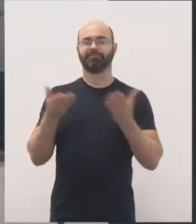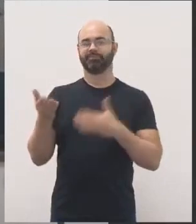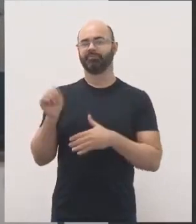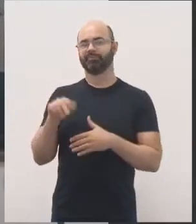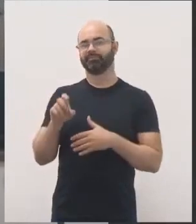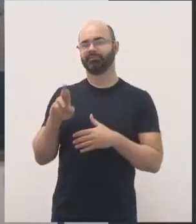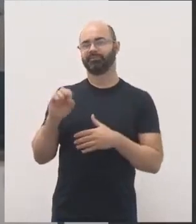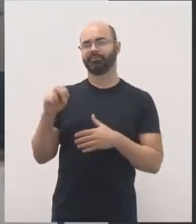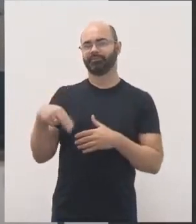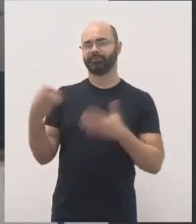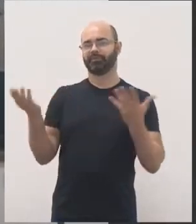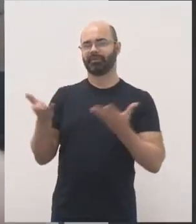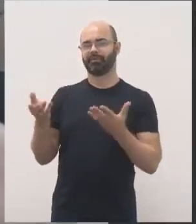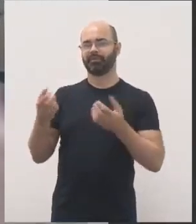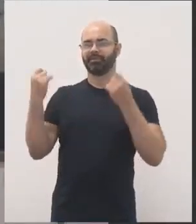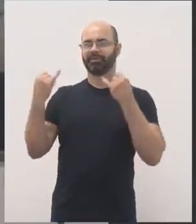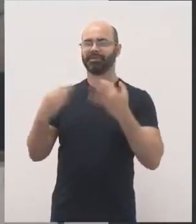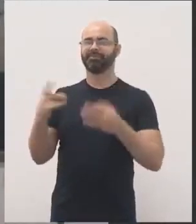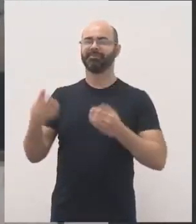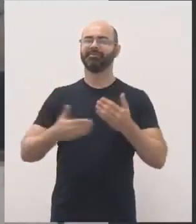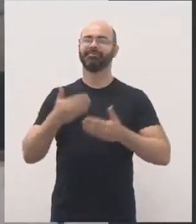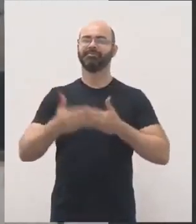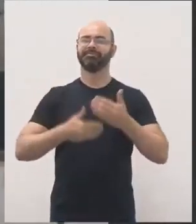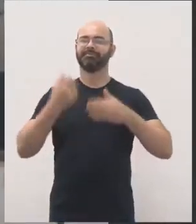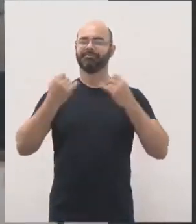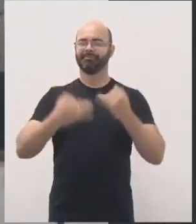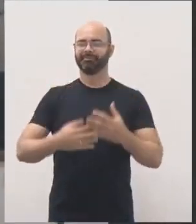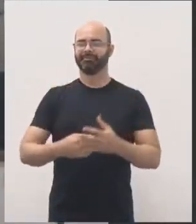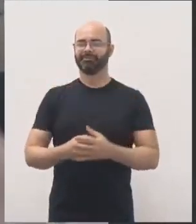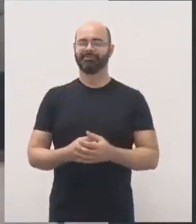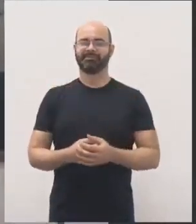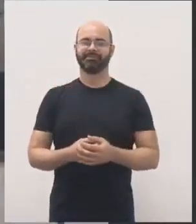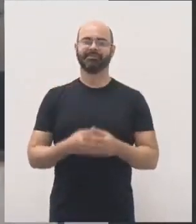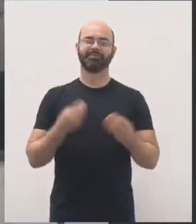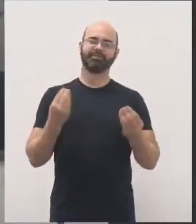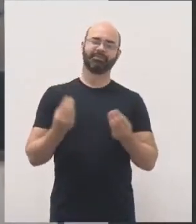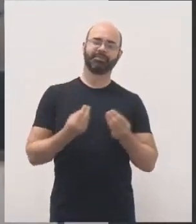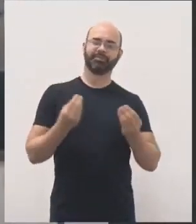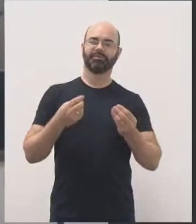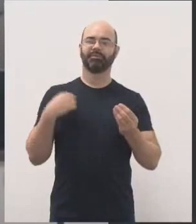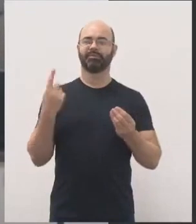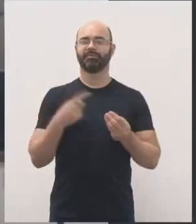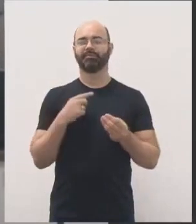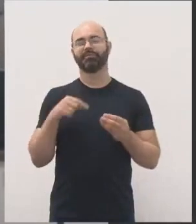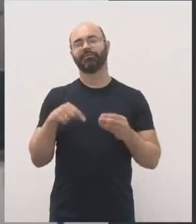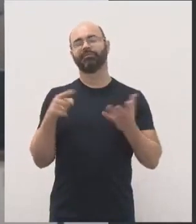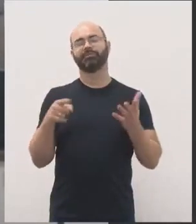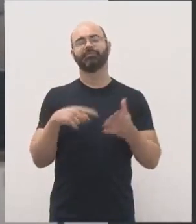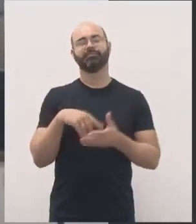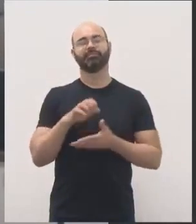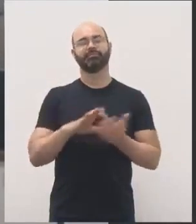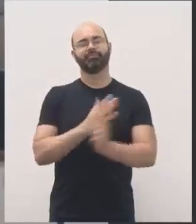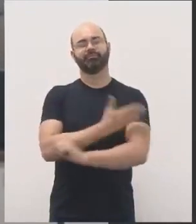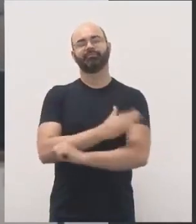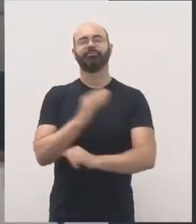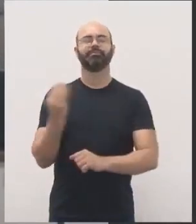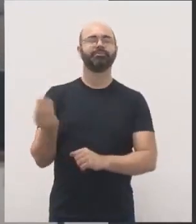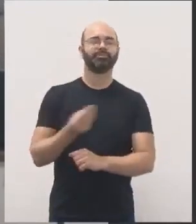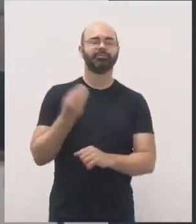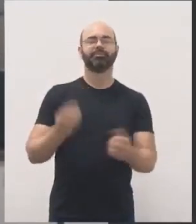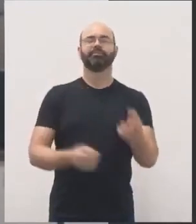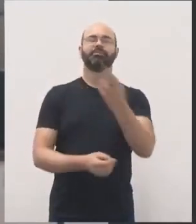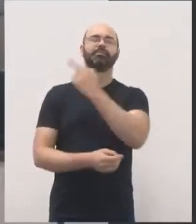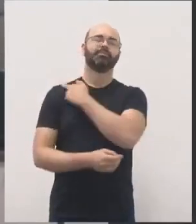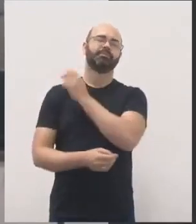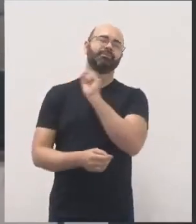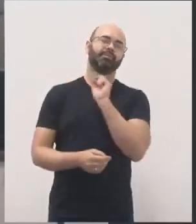Anderson agora, para ele começar a explicar qual é a intenção que a gente tem com essas atividades, essas ações, quem é o